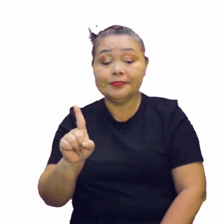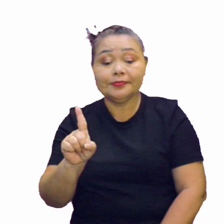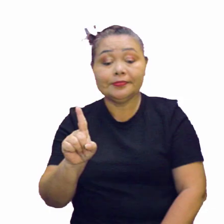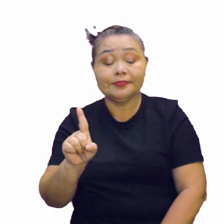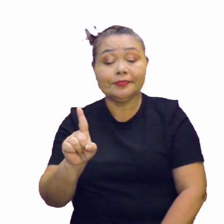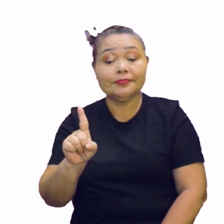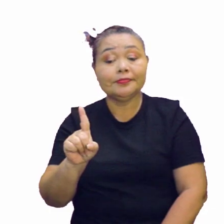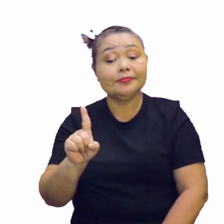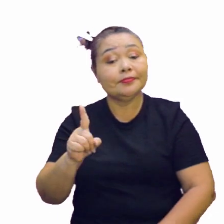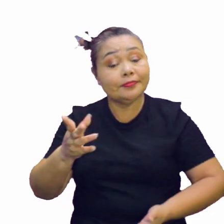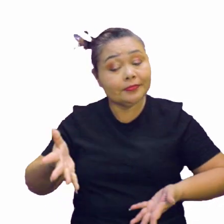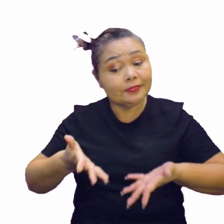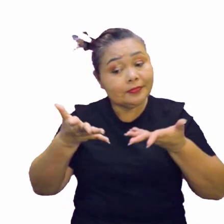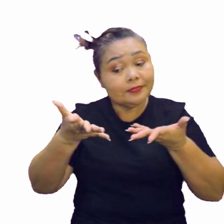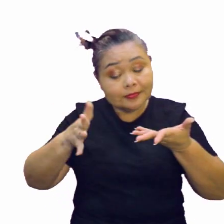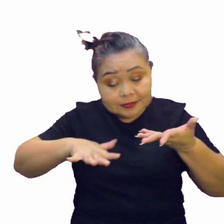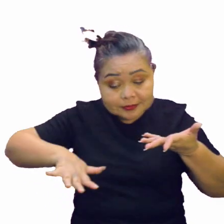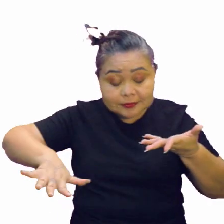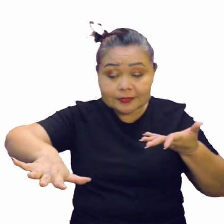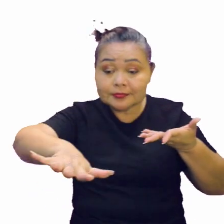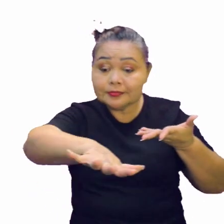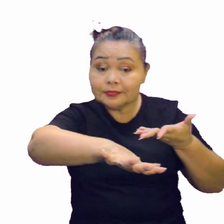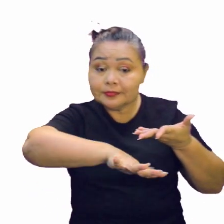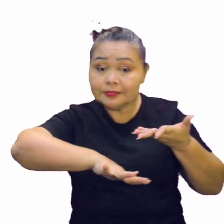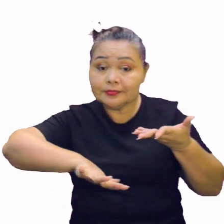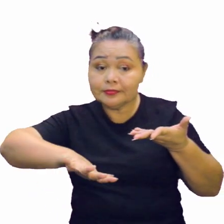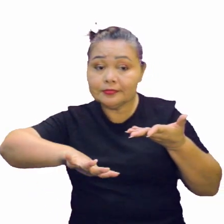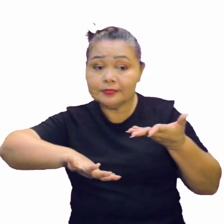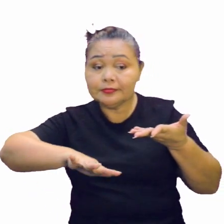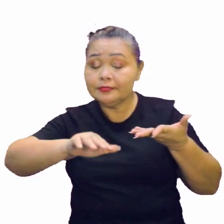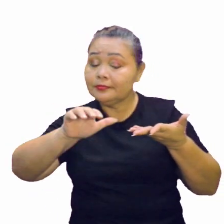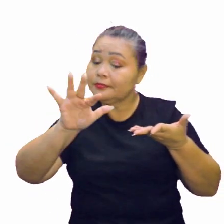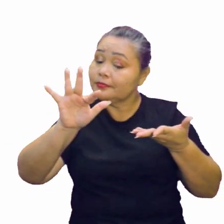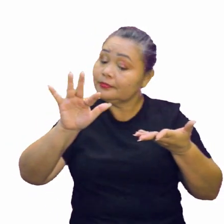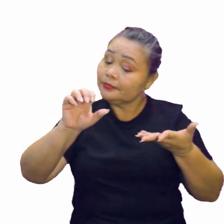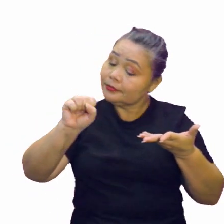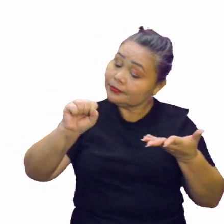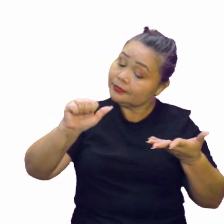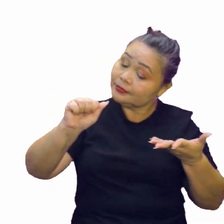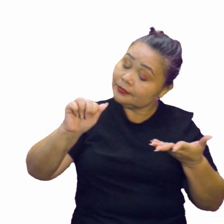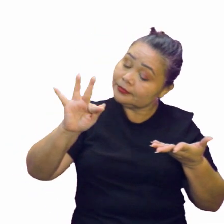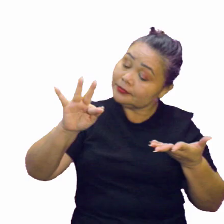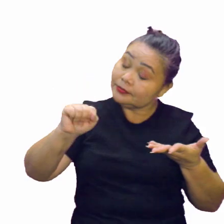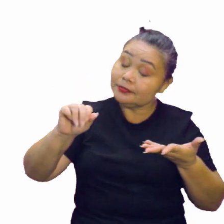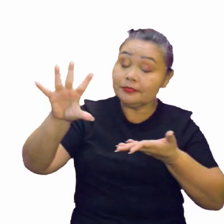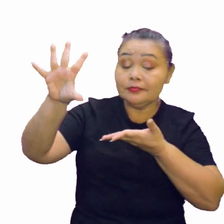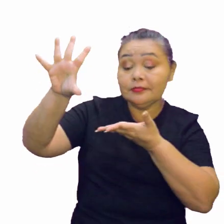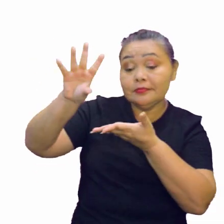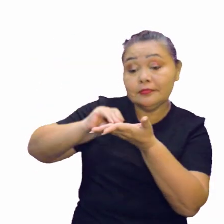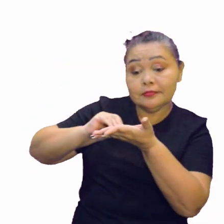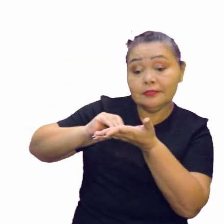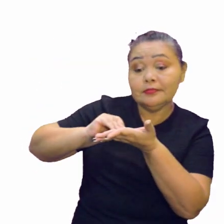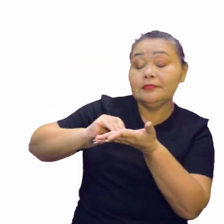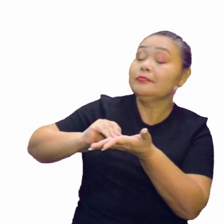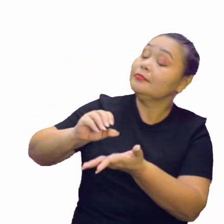proporciona esse ambiente que chamam de SAFs, modelos SAFs.